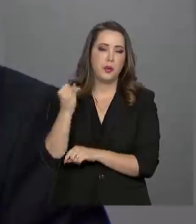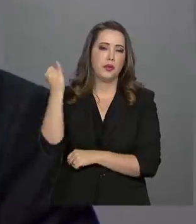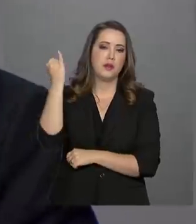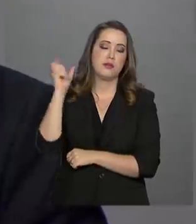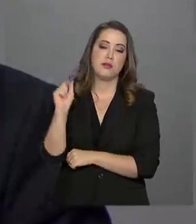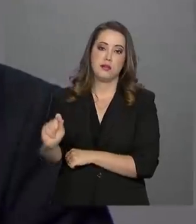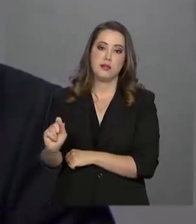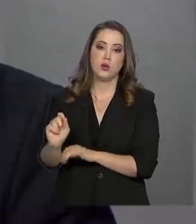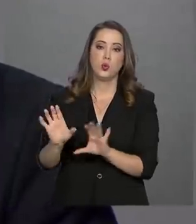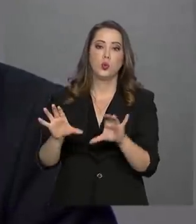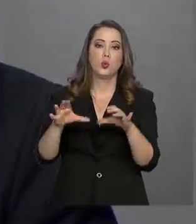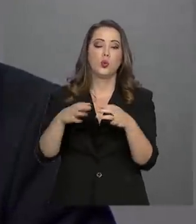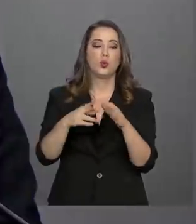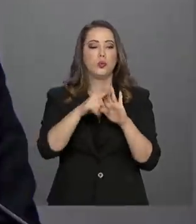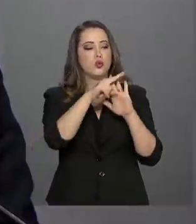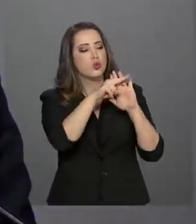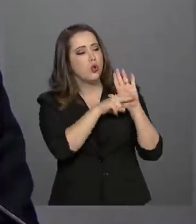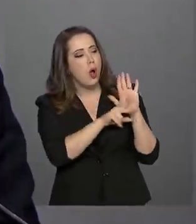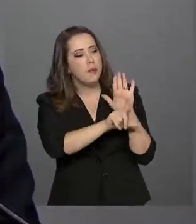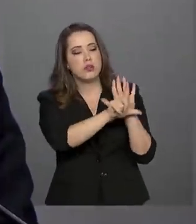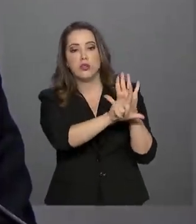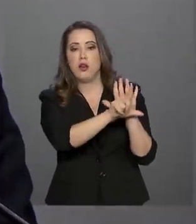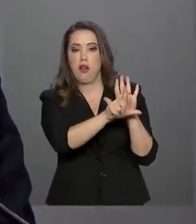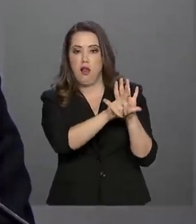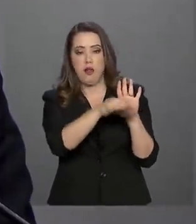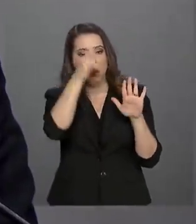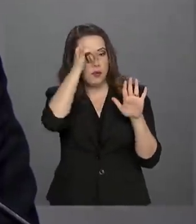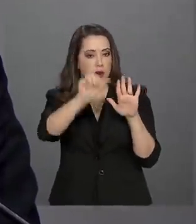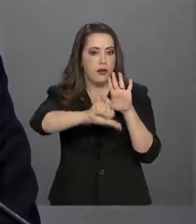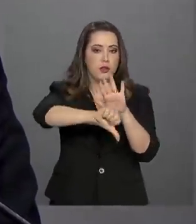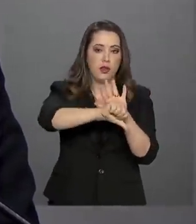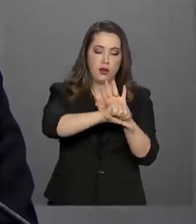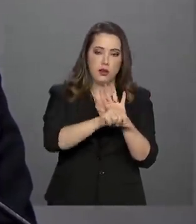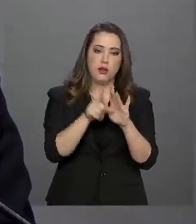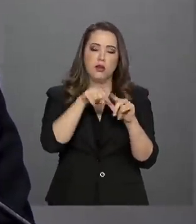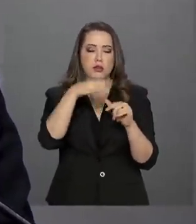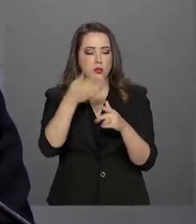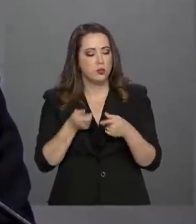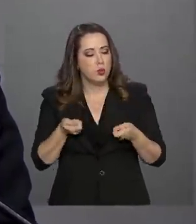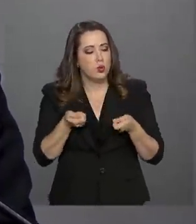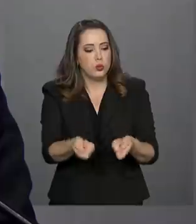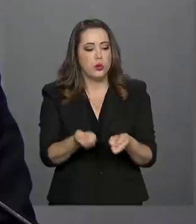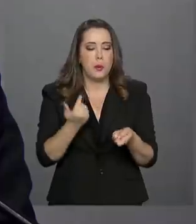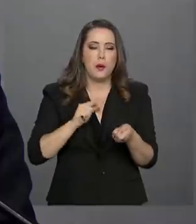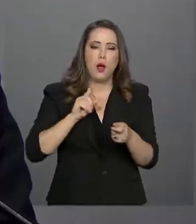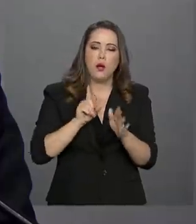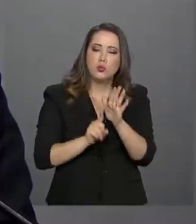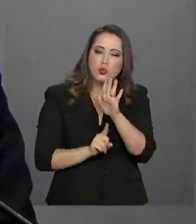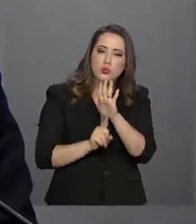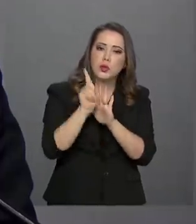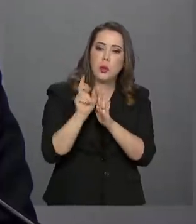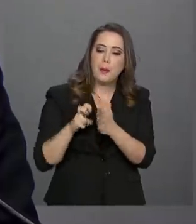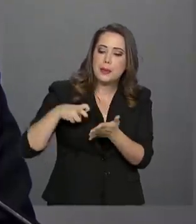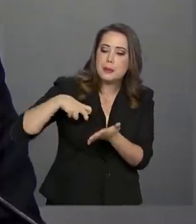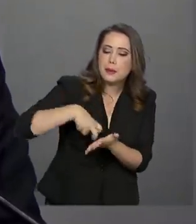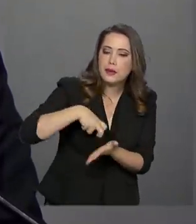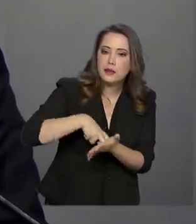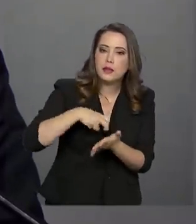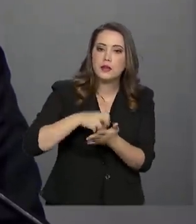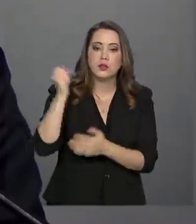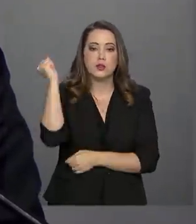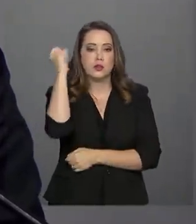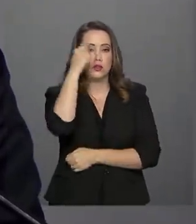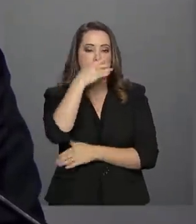benefícios do pacote anti crime que endurece as punições para crimes hediondos aumentando as penas e dificultando a